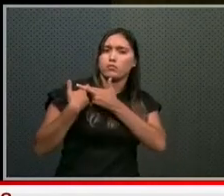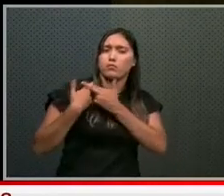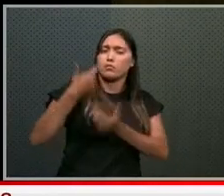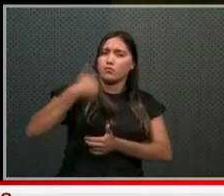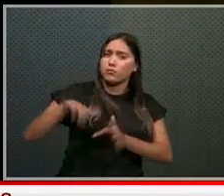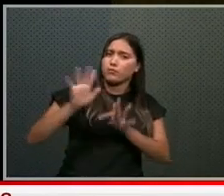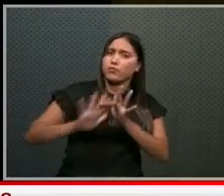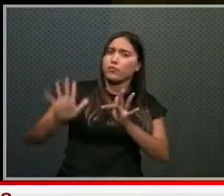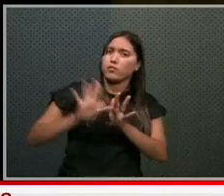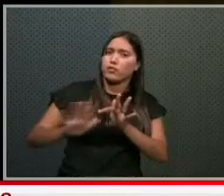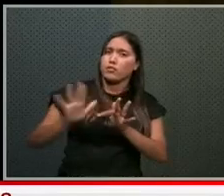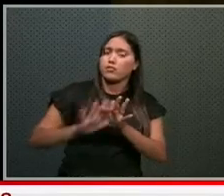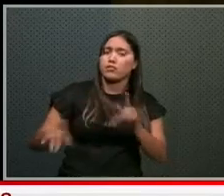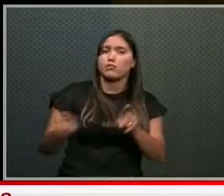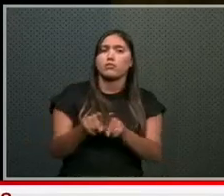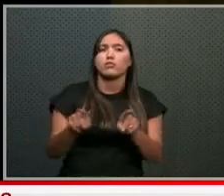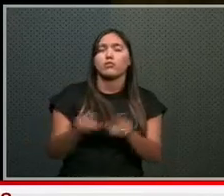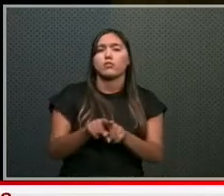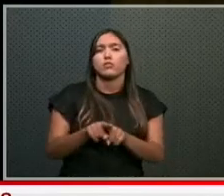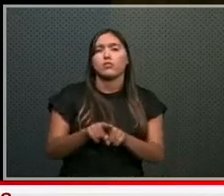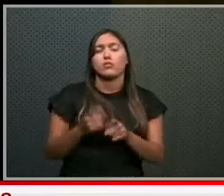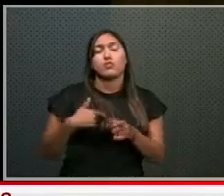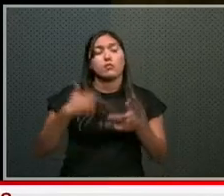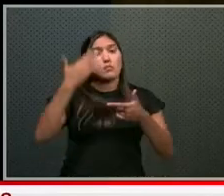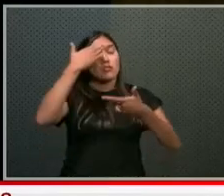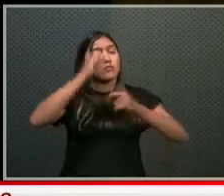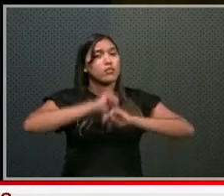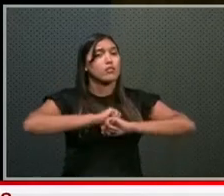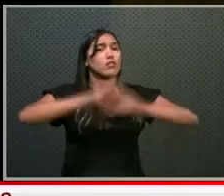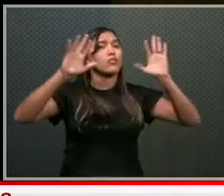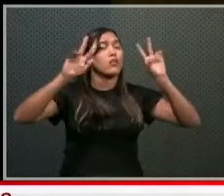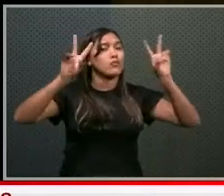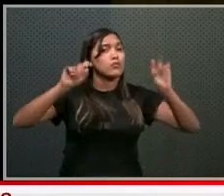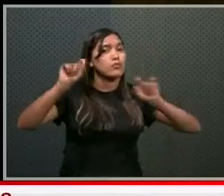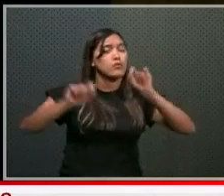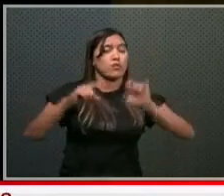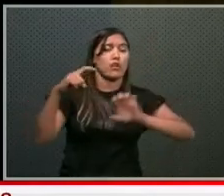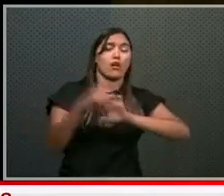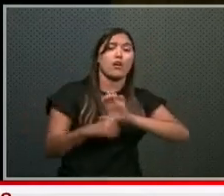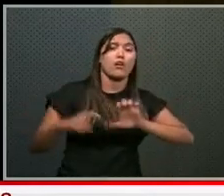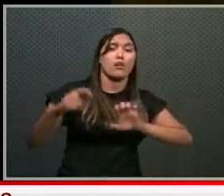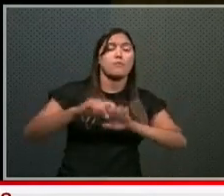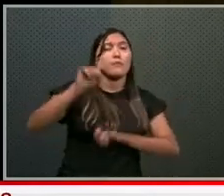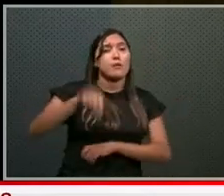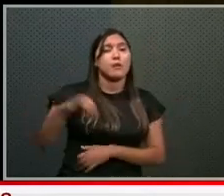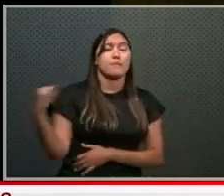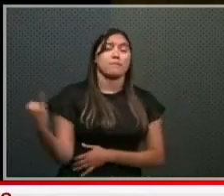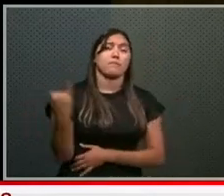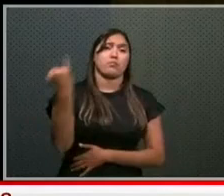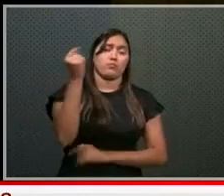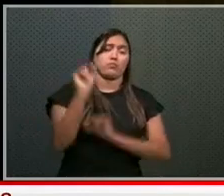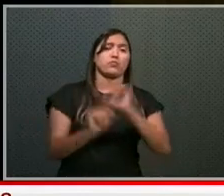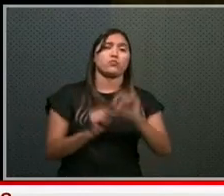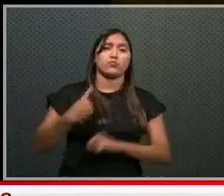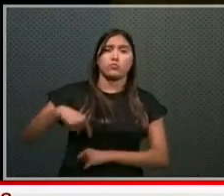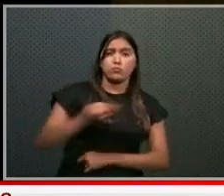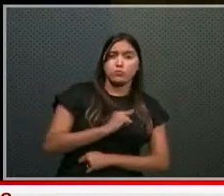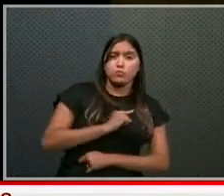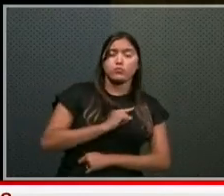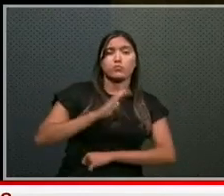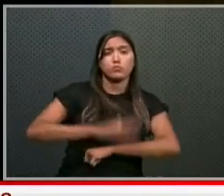Federação e ter claro isso ter consciência quer Embrapa ela é importante para nós